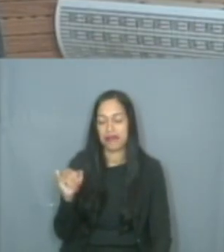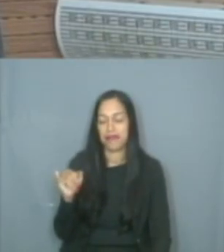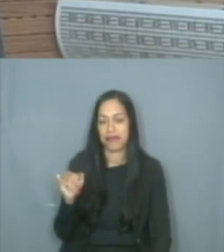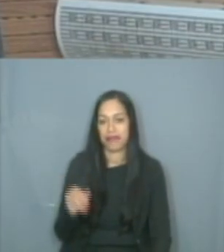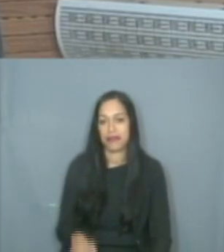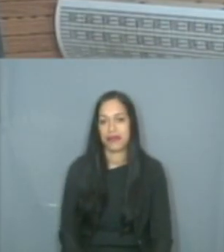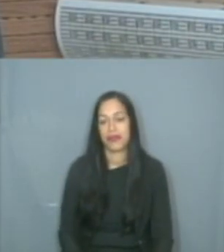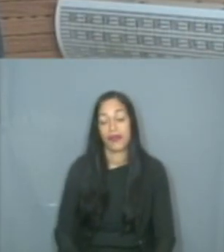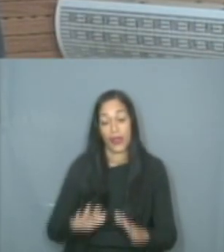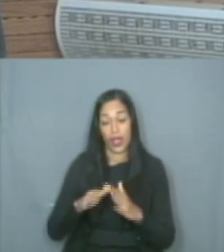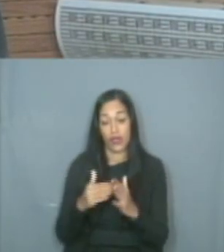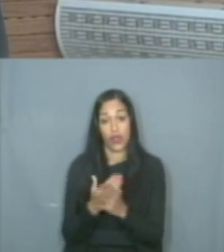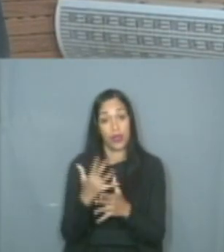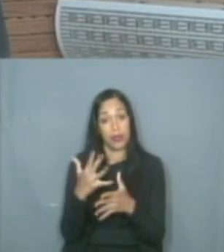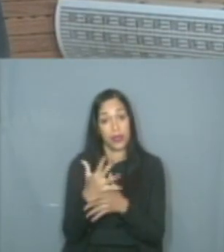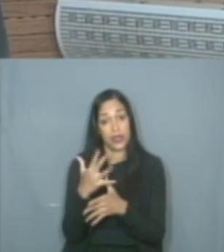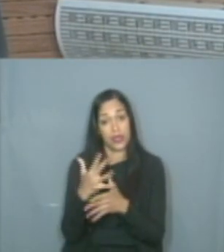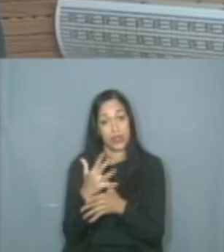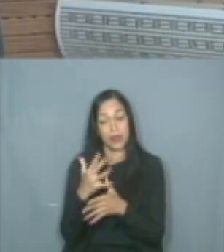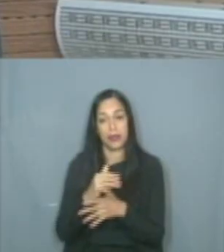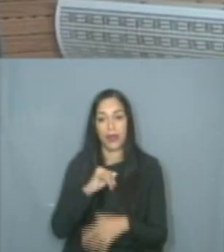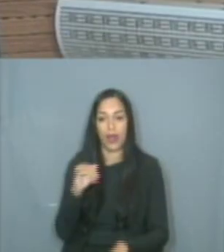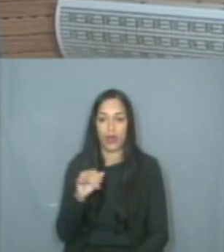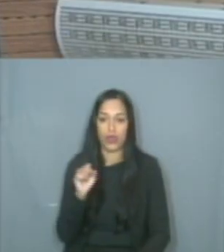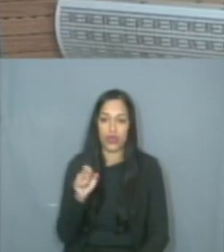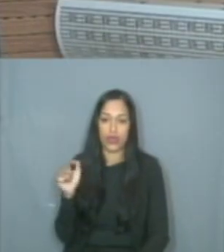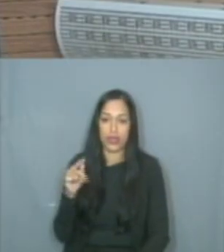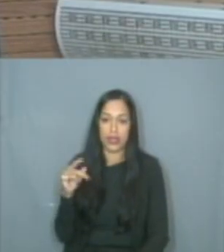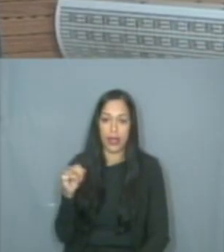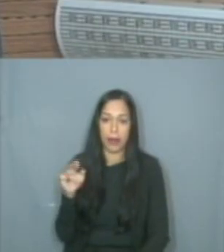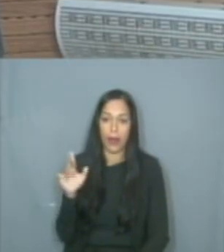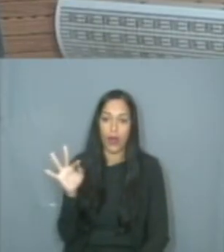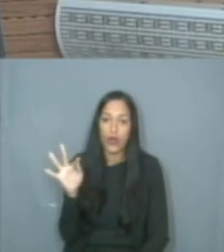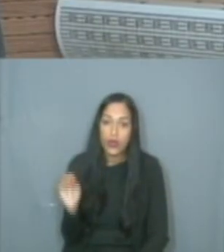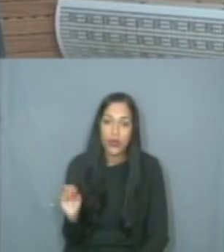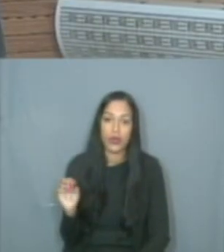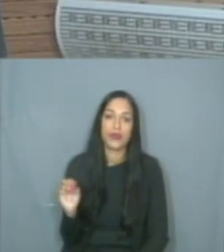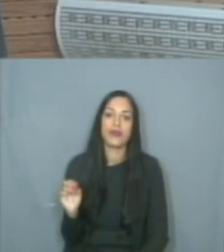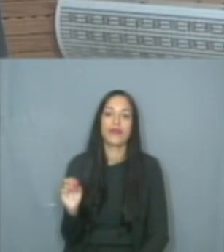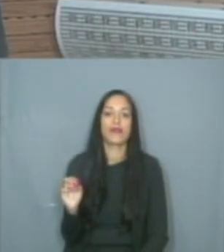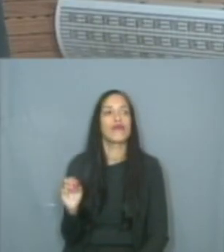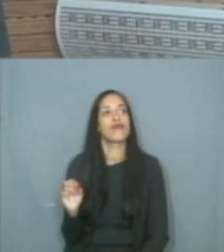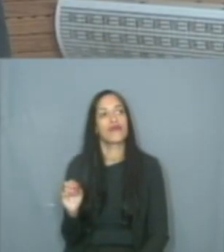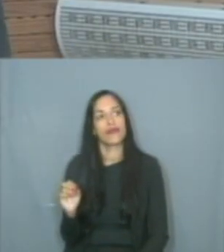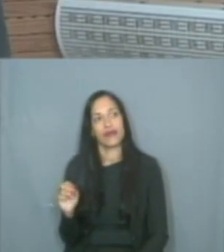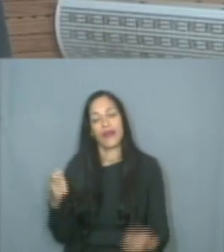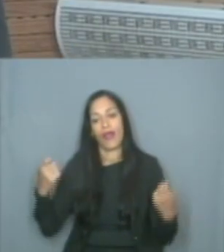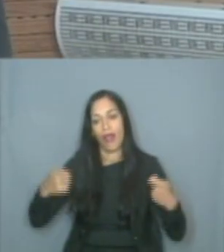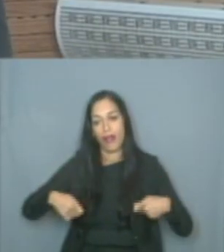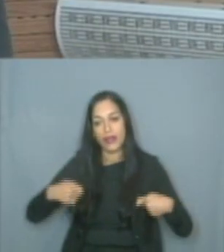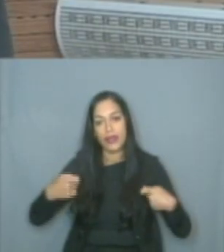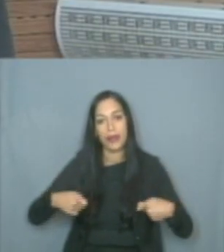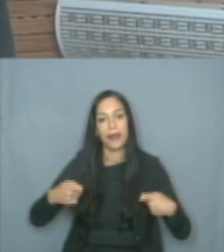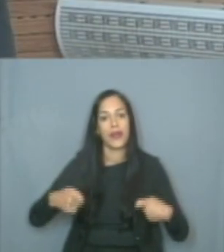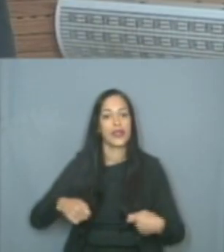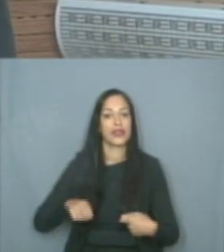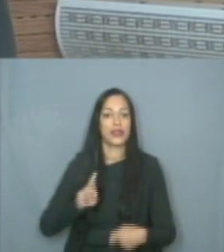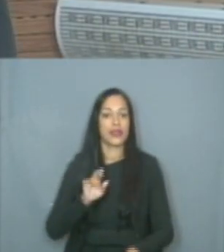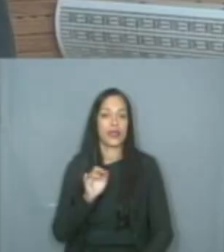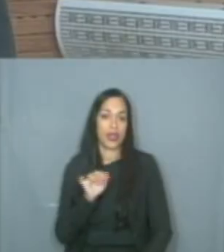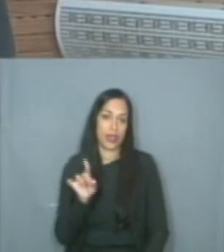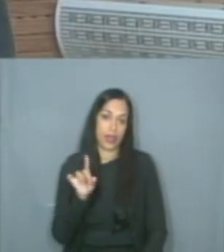Municipal José da Costa Porto, a demanda, vereador Rinaldo Júnior, peço já a Vossa Excelência